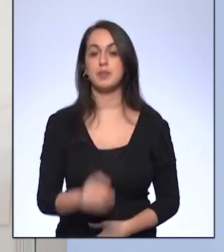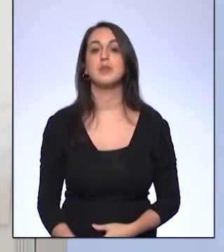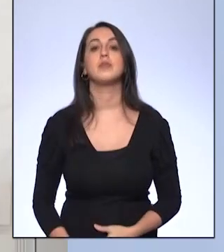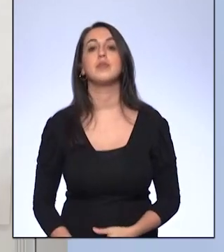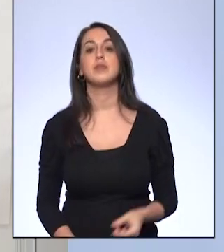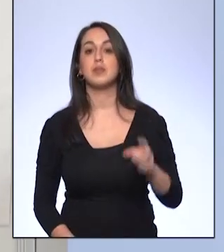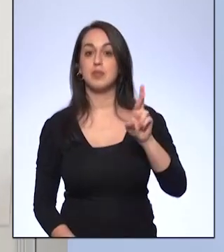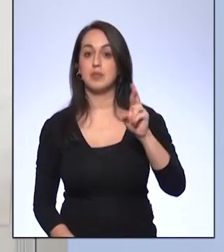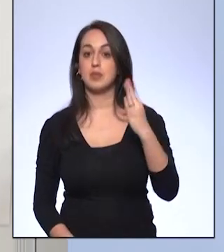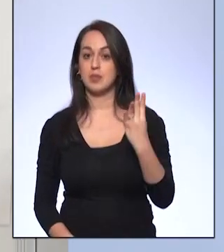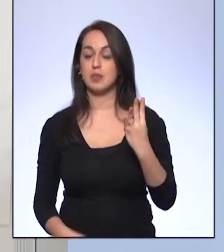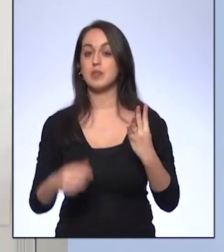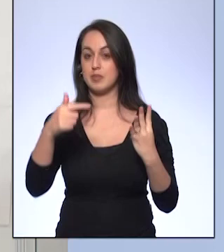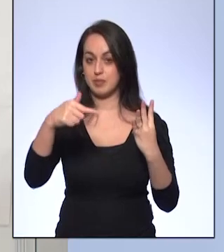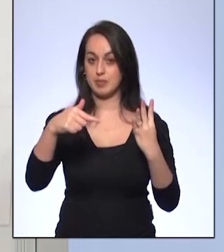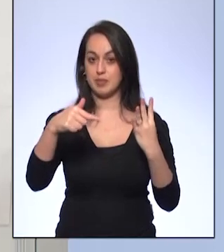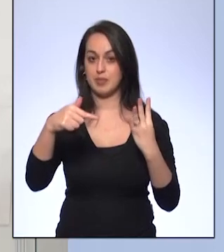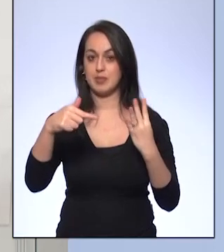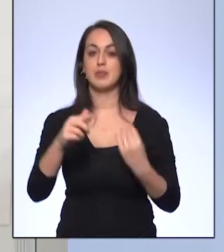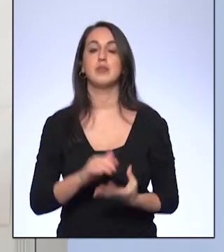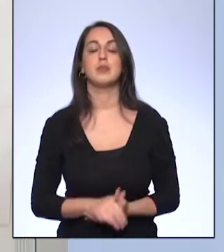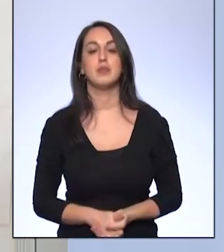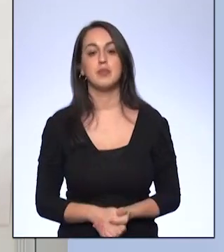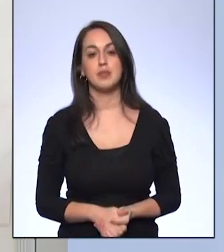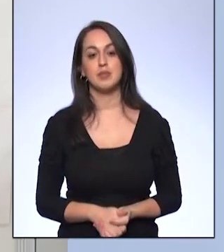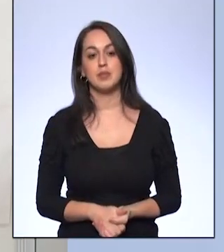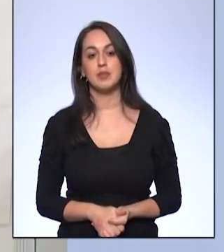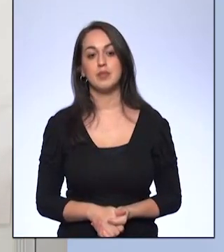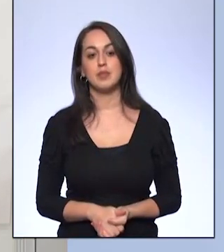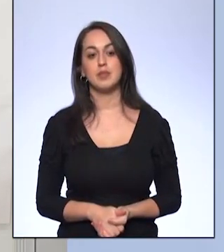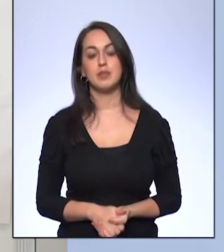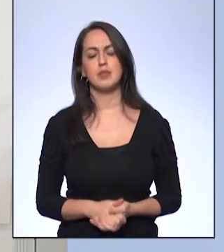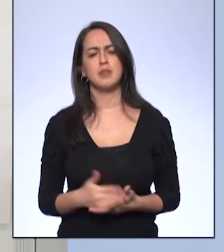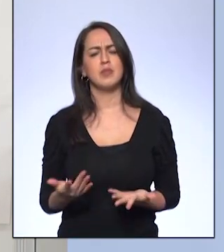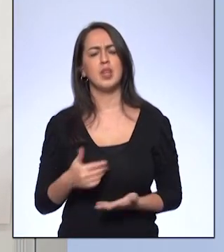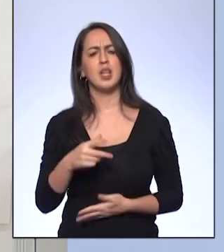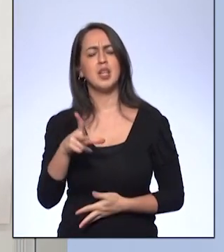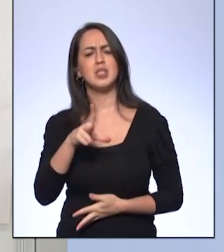vezes R4, que é 7. Pô,